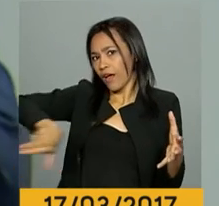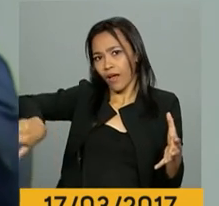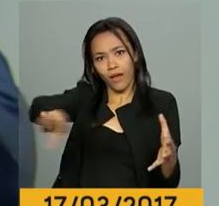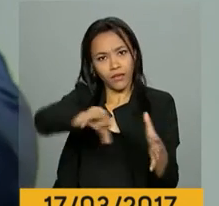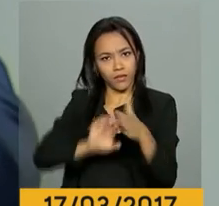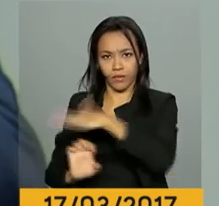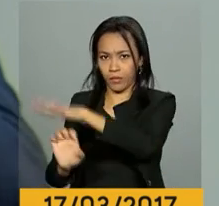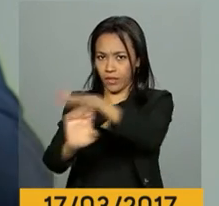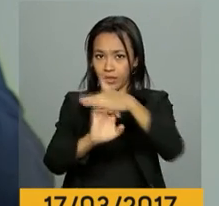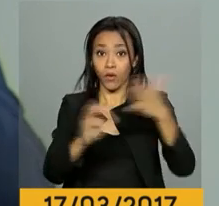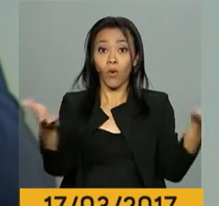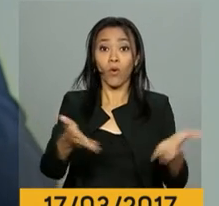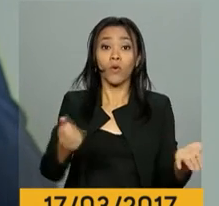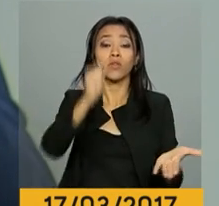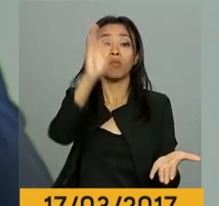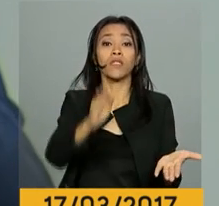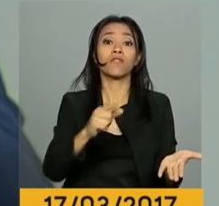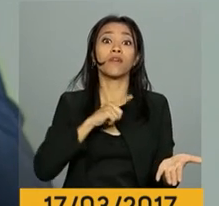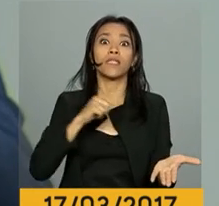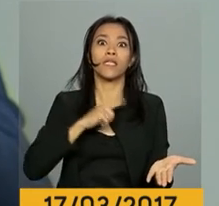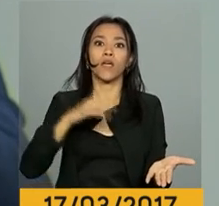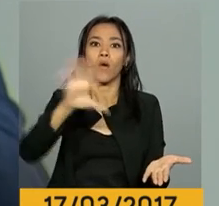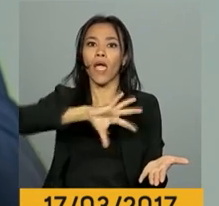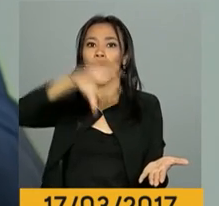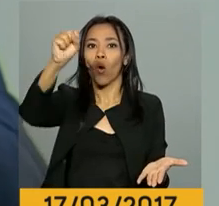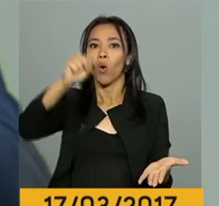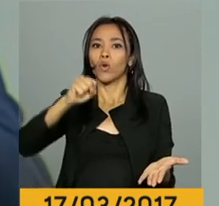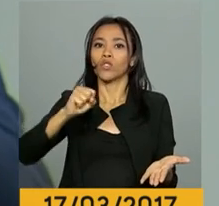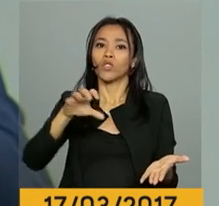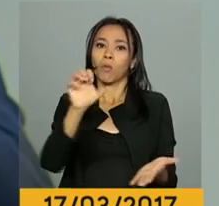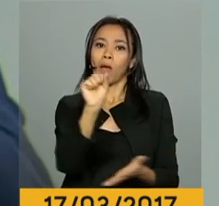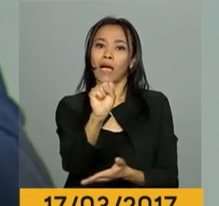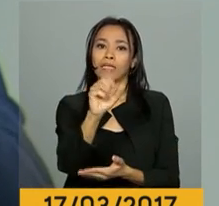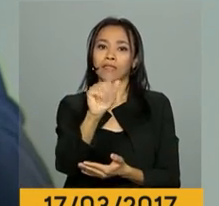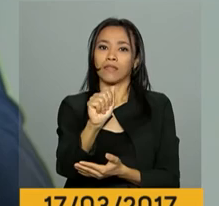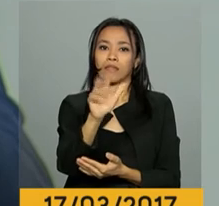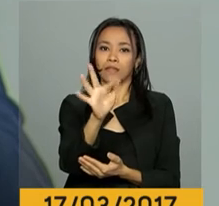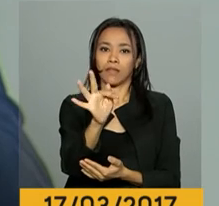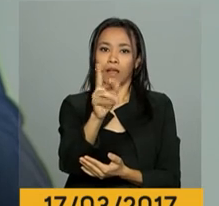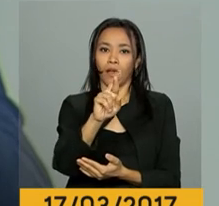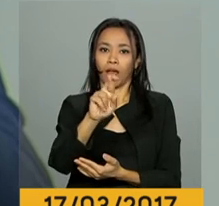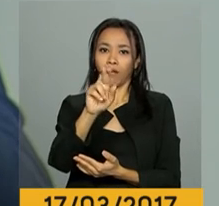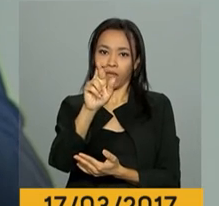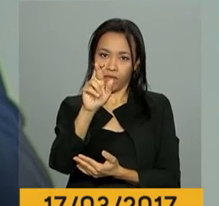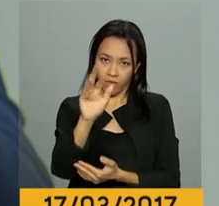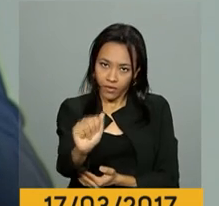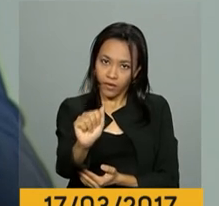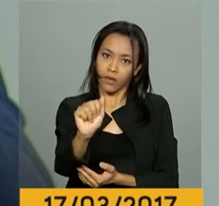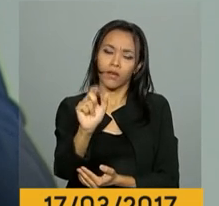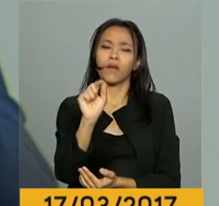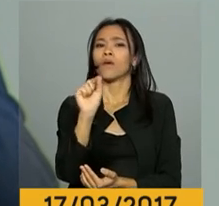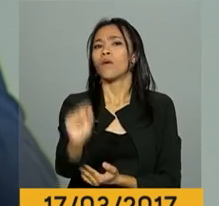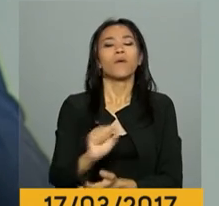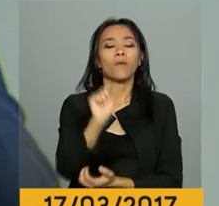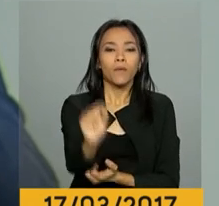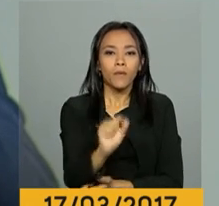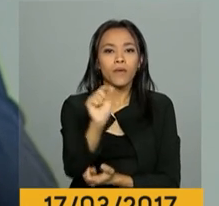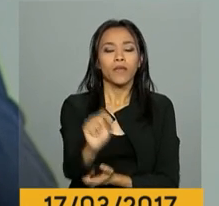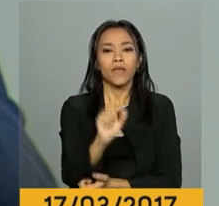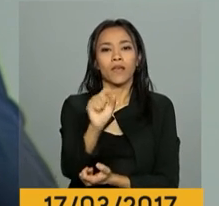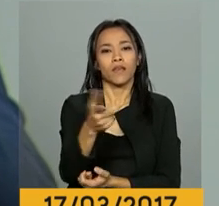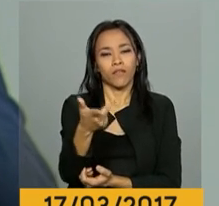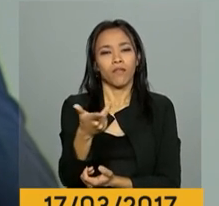que o Brasil hoje vai ter uma safra recorde, uma safra extraordinária, não é? Que vai prestigiar muito